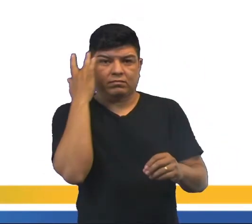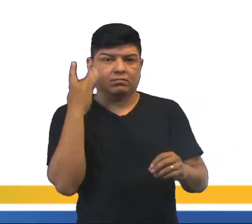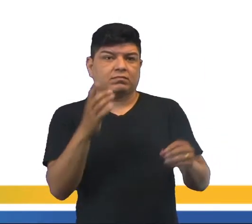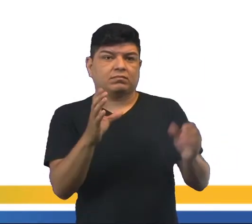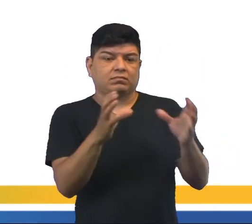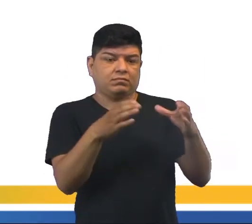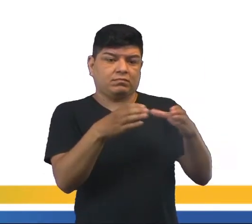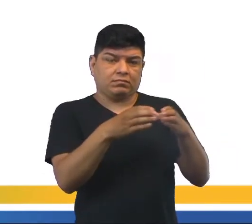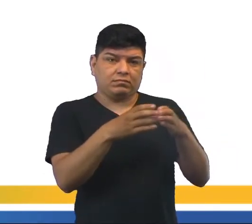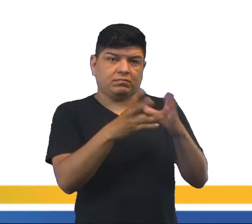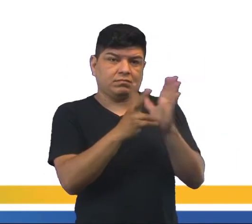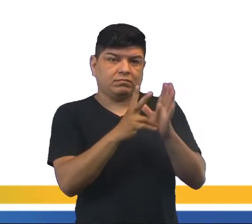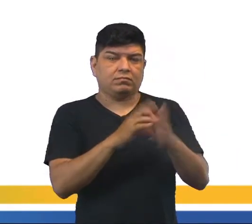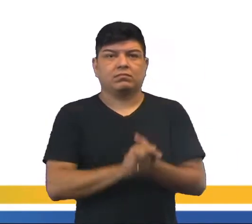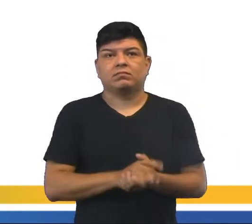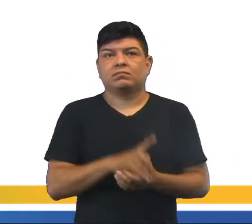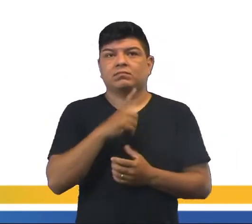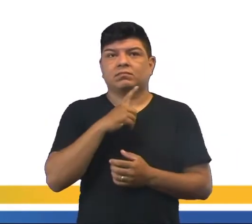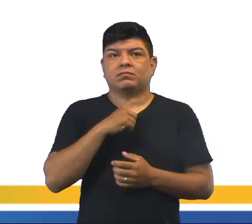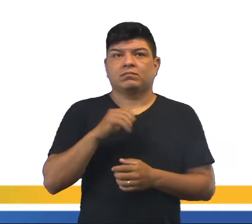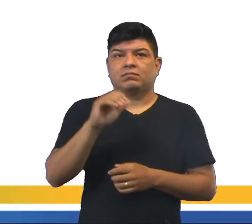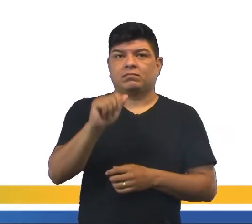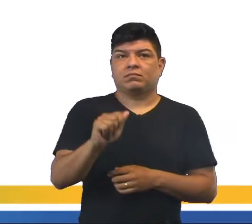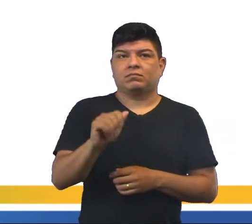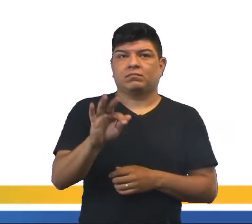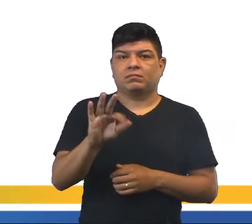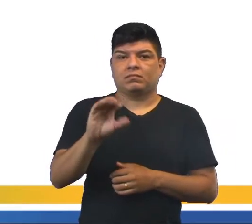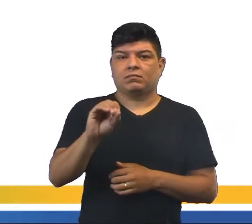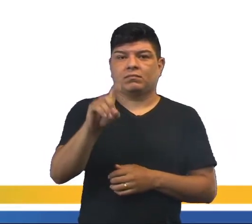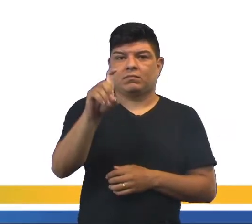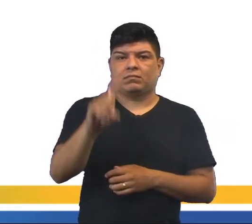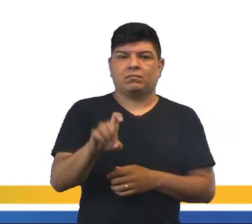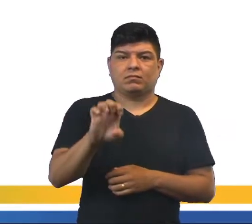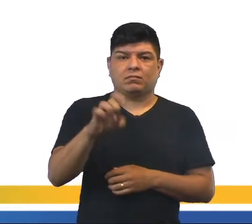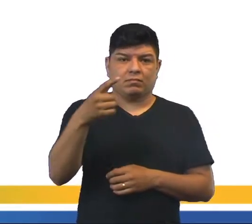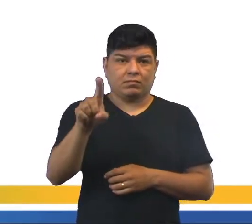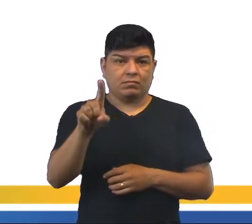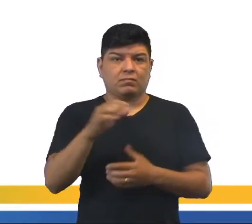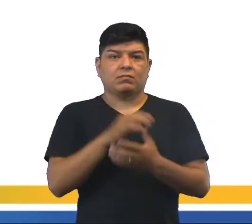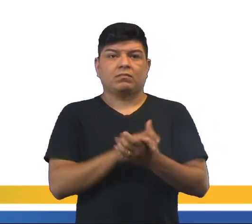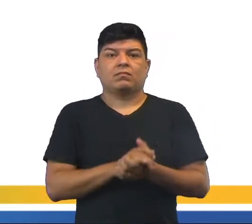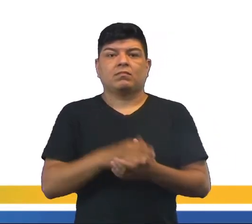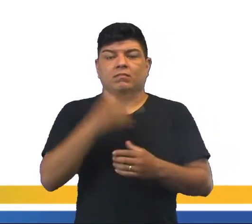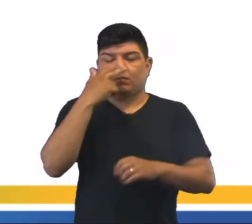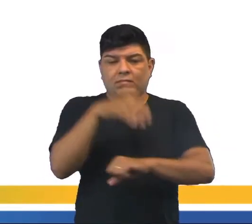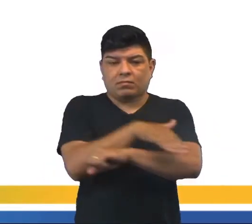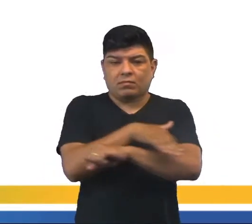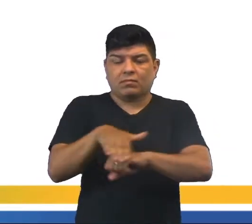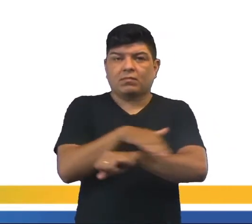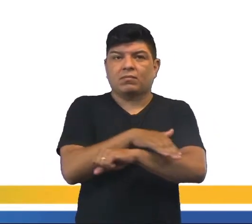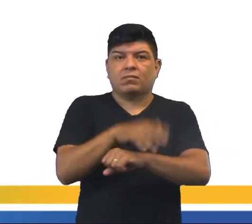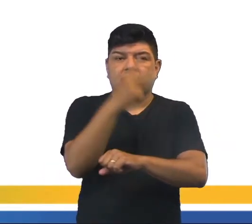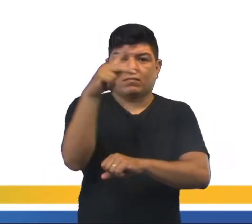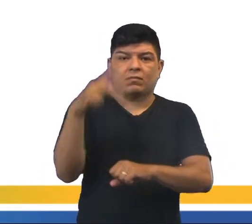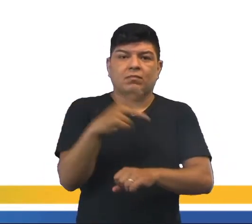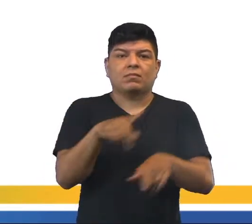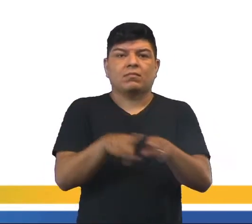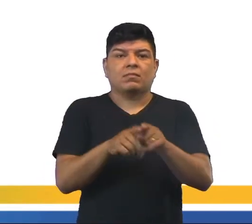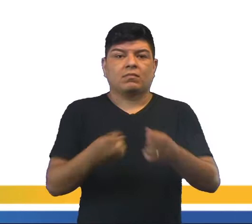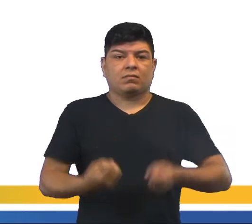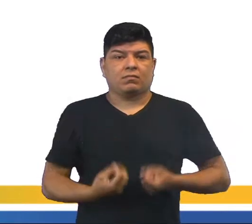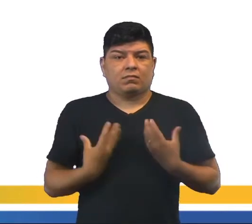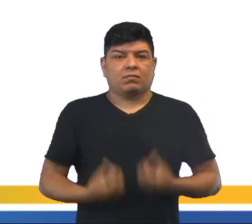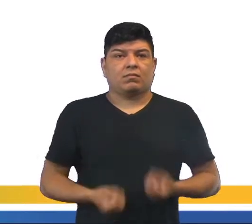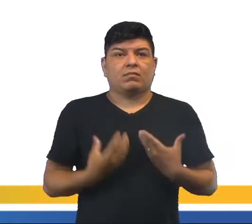aldeia. Nós temos também o afoxé, conhecido também como candomblé de rua, e é uma manifestação que